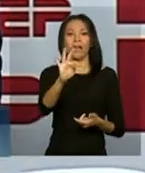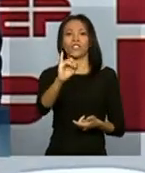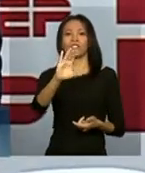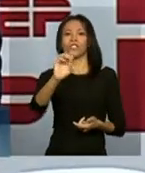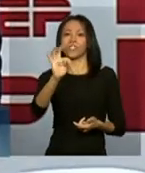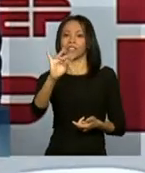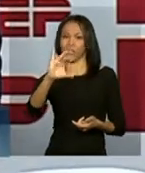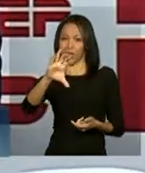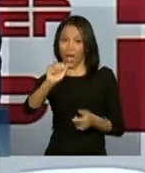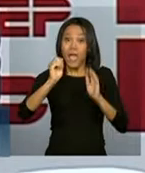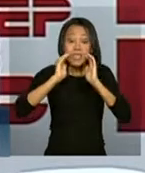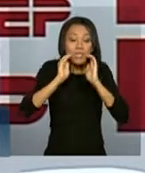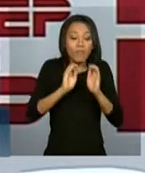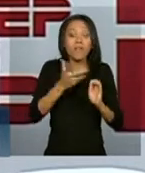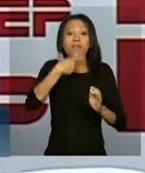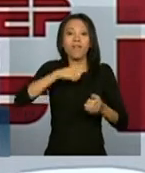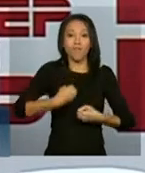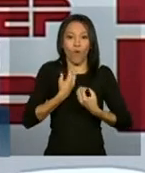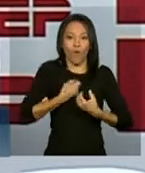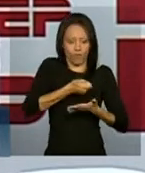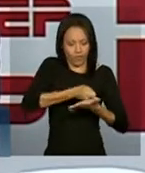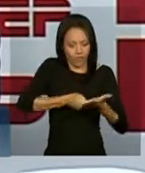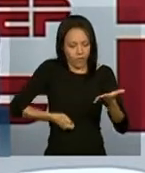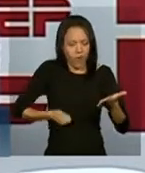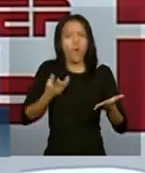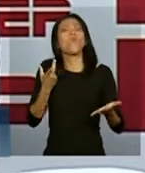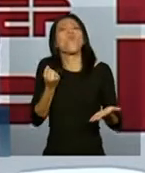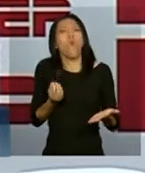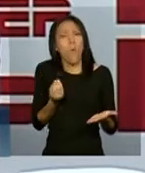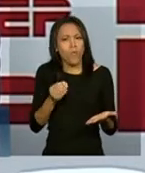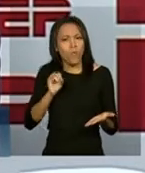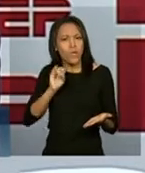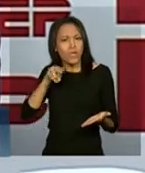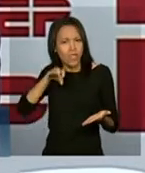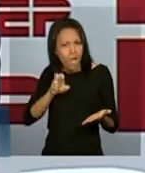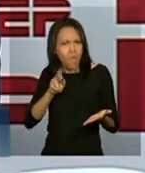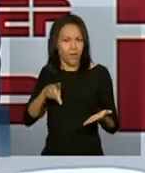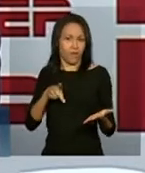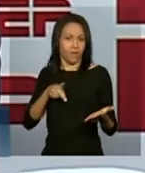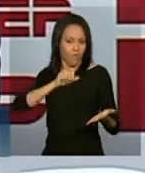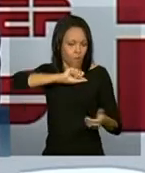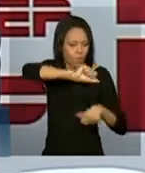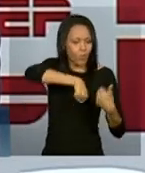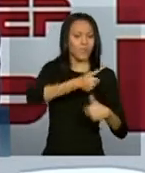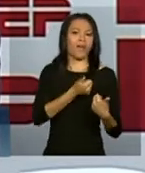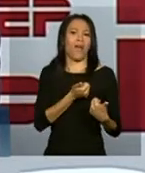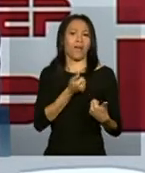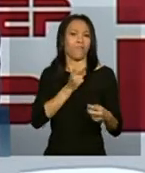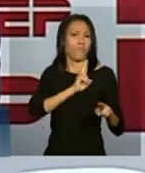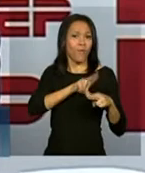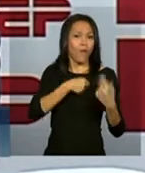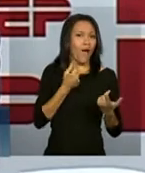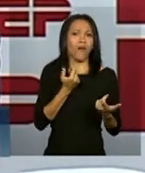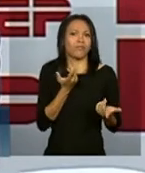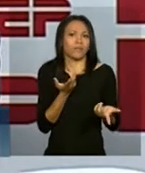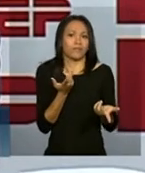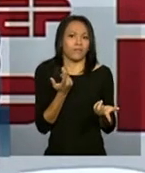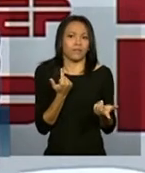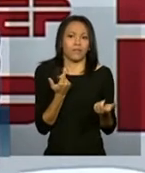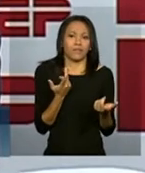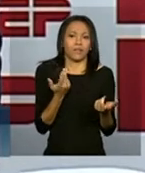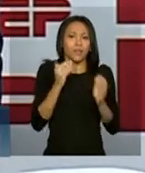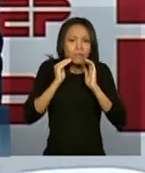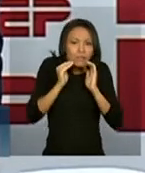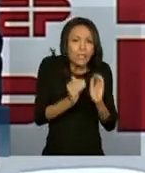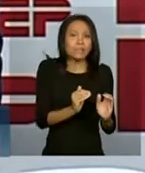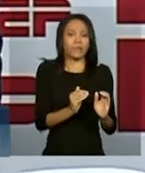obra. O MEC não pode, o INEP, alterar uma obra de arte por qualquer razão que seja. A integralidade da